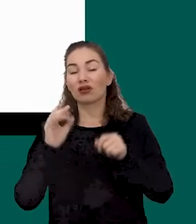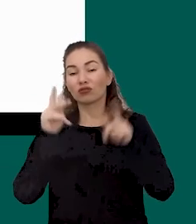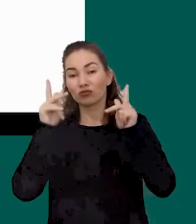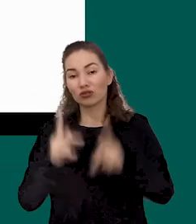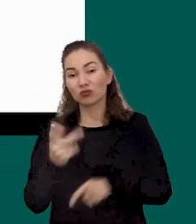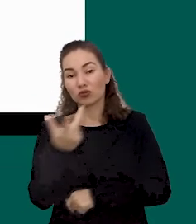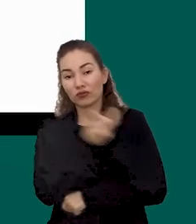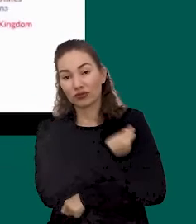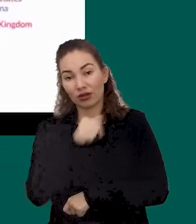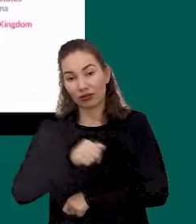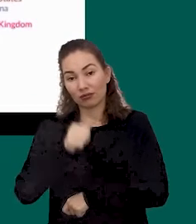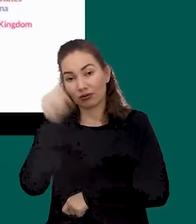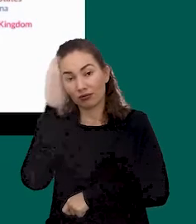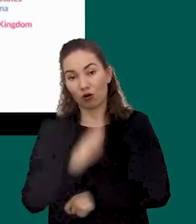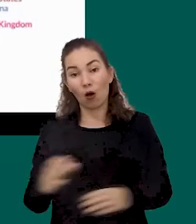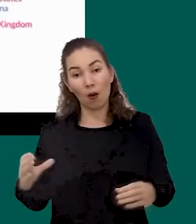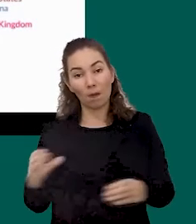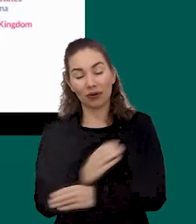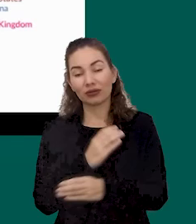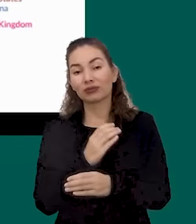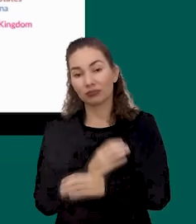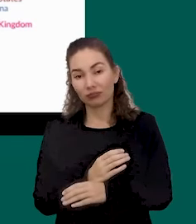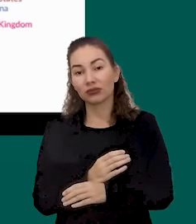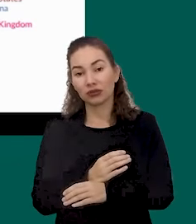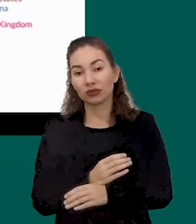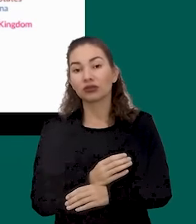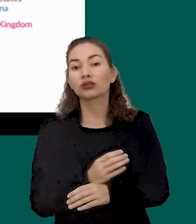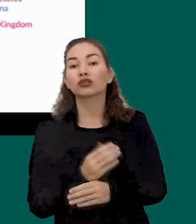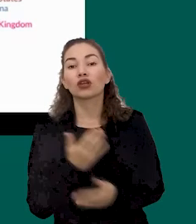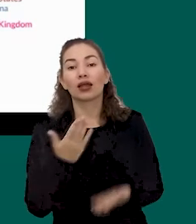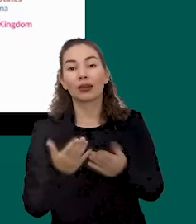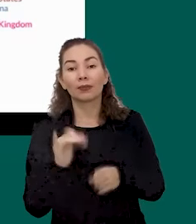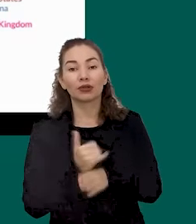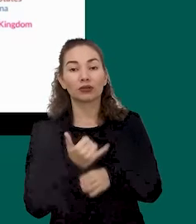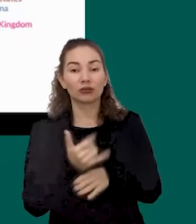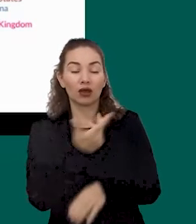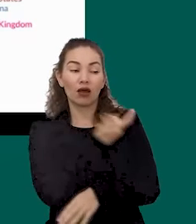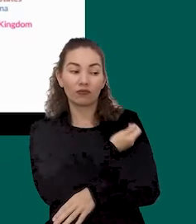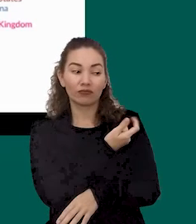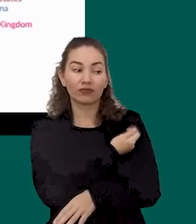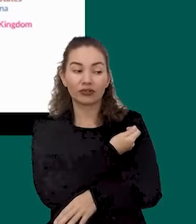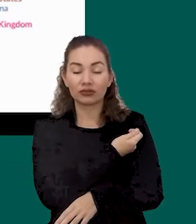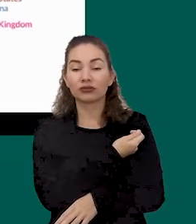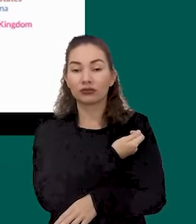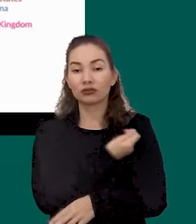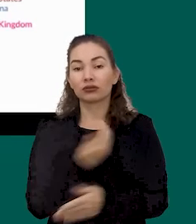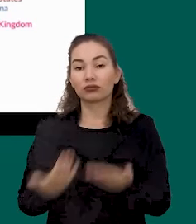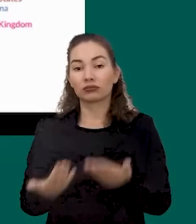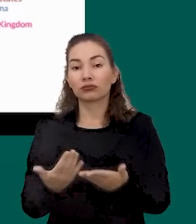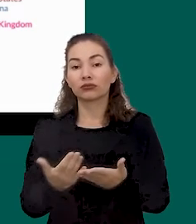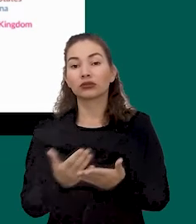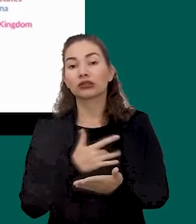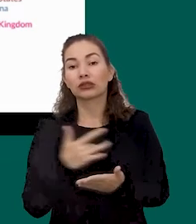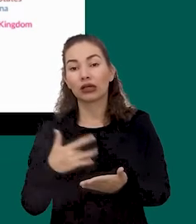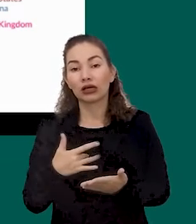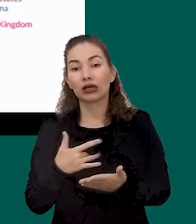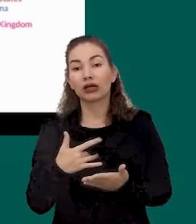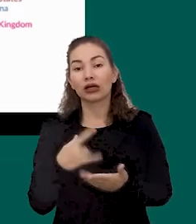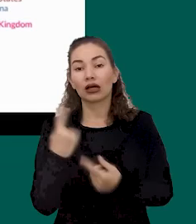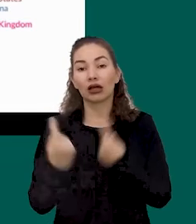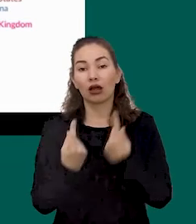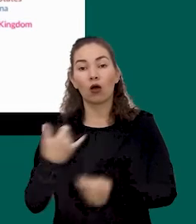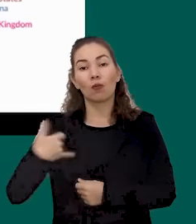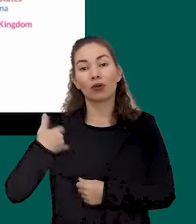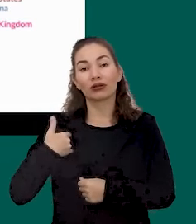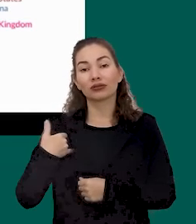completamente vacinada, lembrando aí da situação estratégica de tentar vacinar os grupos estratégicos, né, profissionais de saúde e algumas faixas